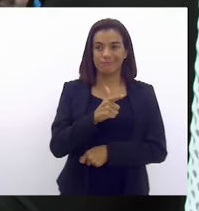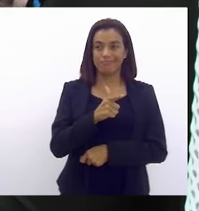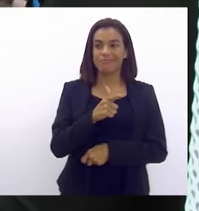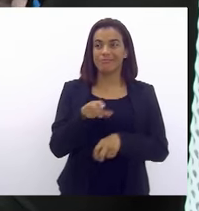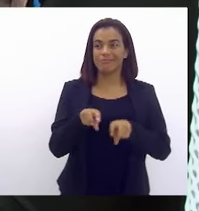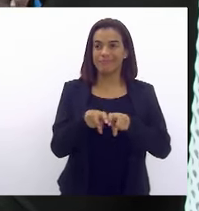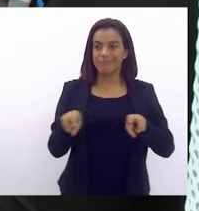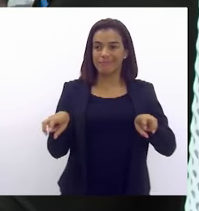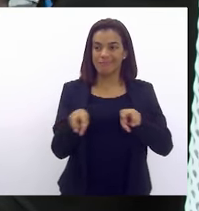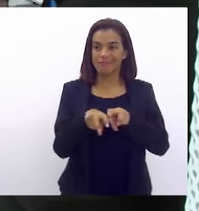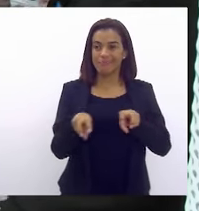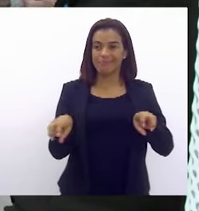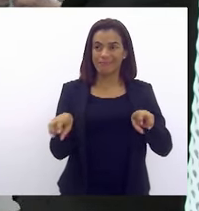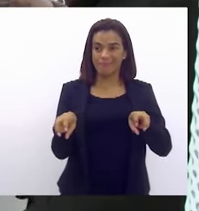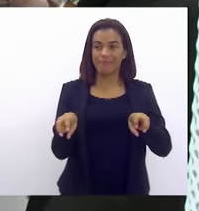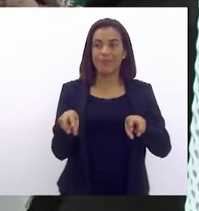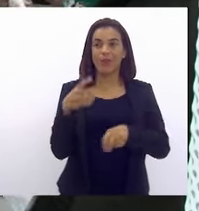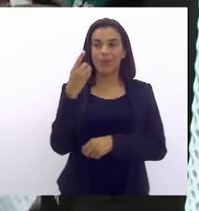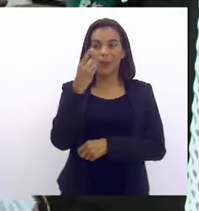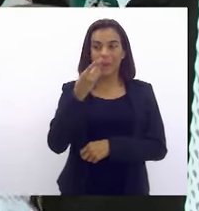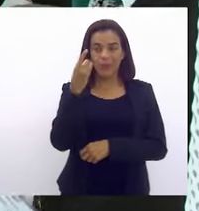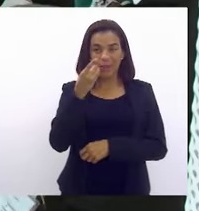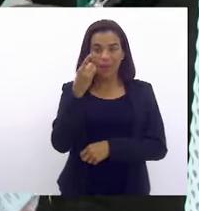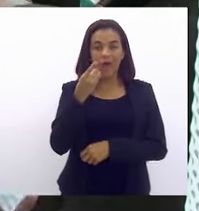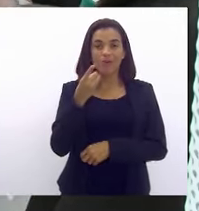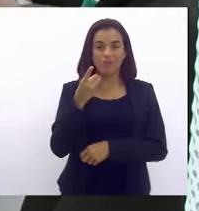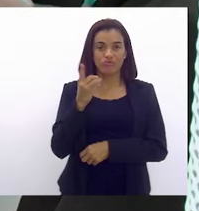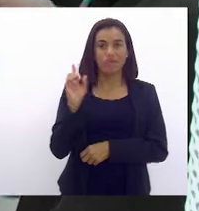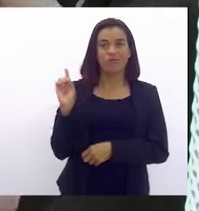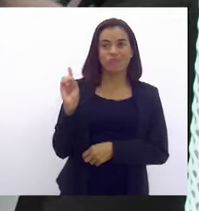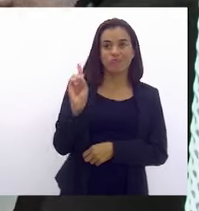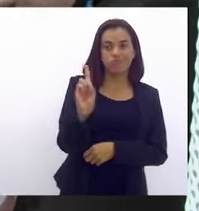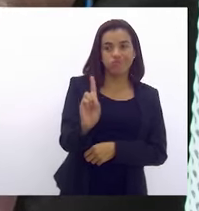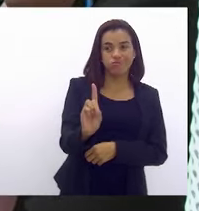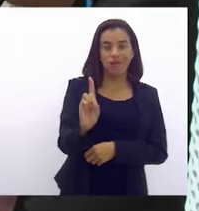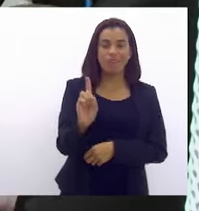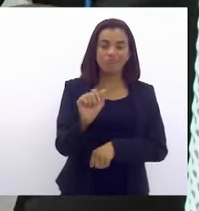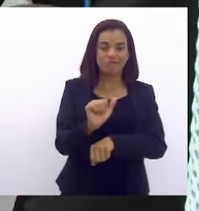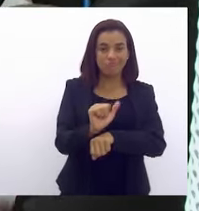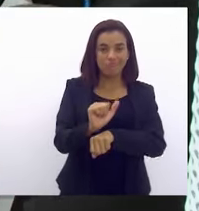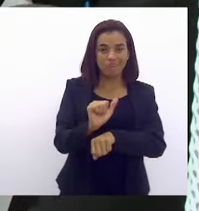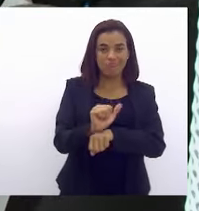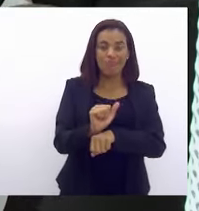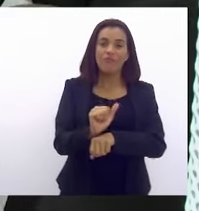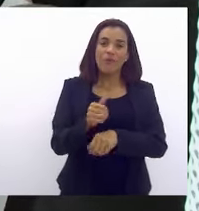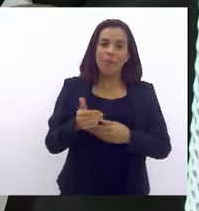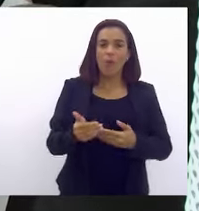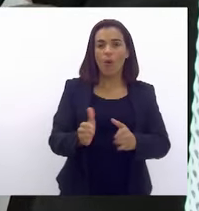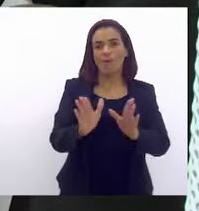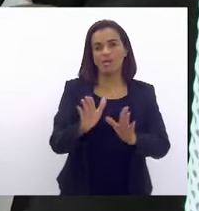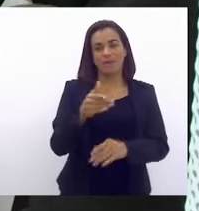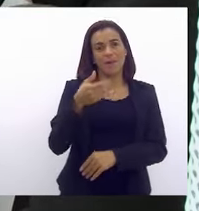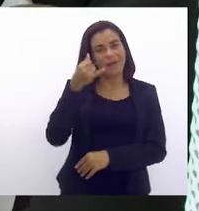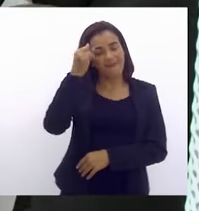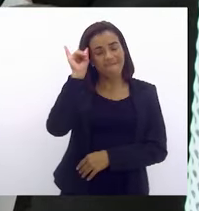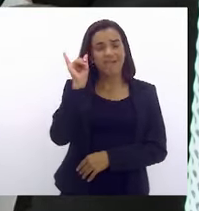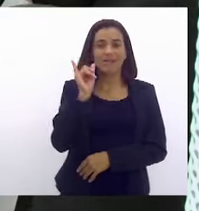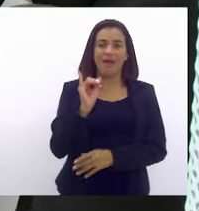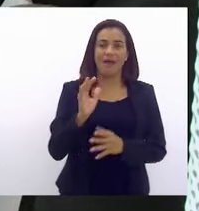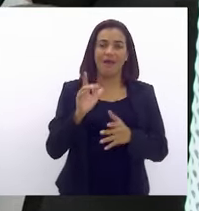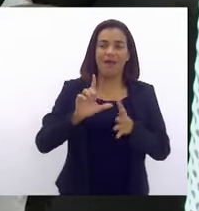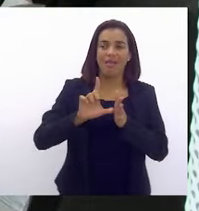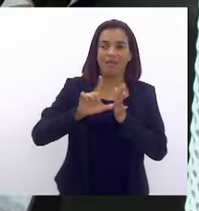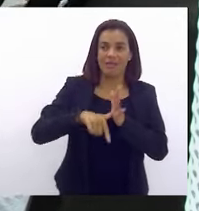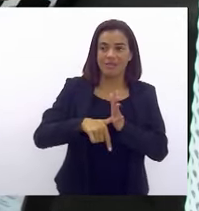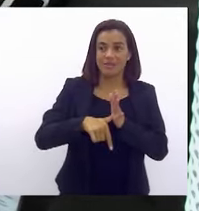que nosso deputado aí no, está a caminho, né? E a gente vai dar início aqui para não atrasar muito, que todos aqui daqui a pouco têm um